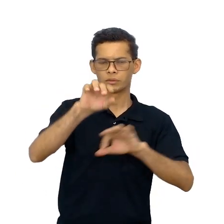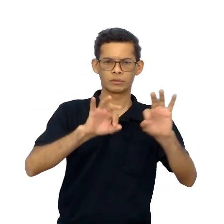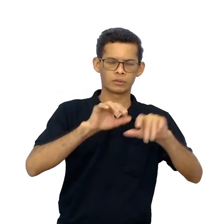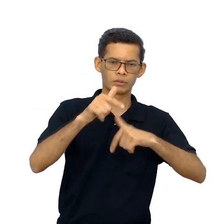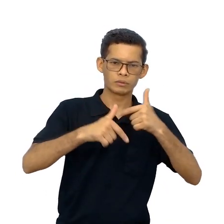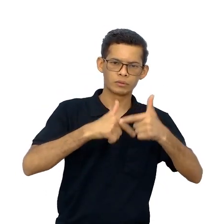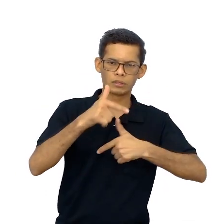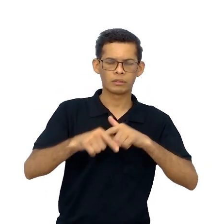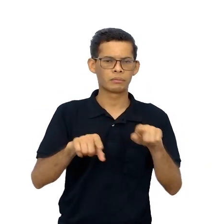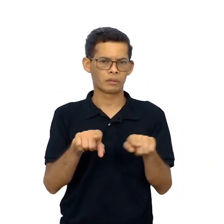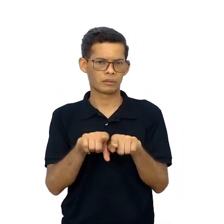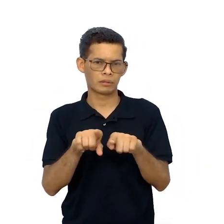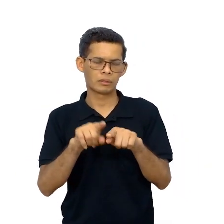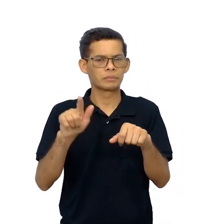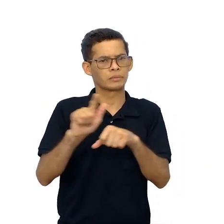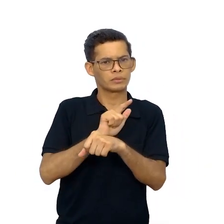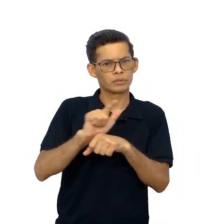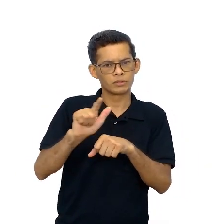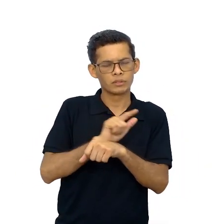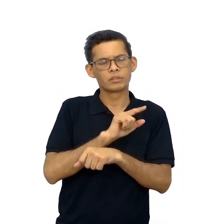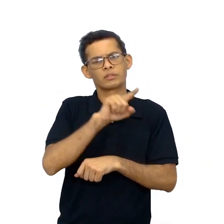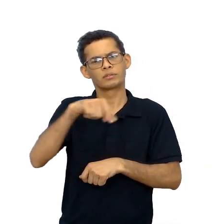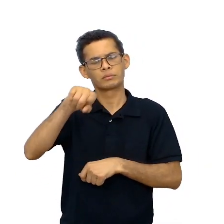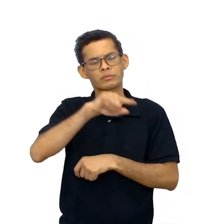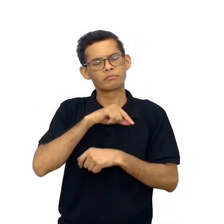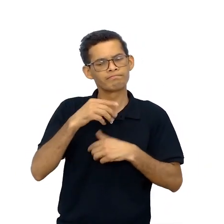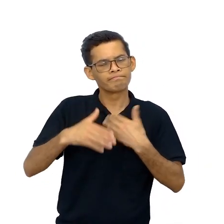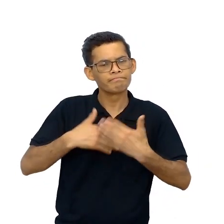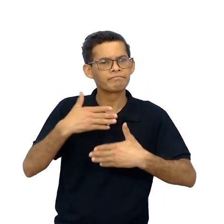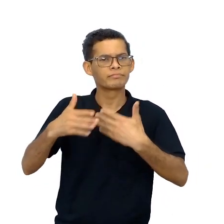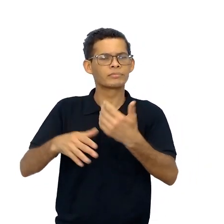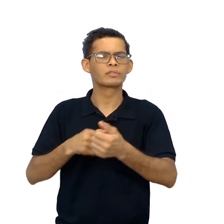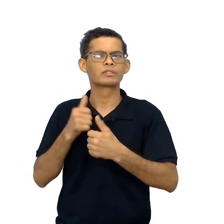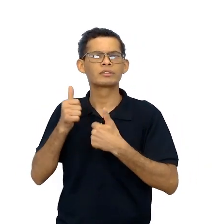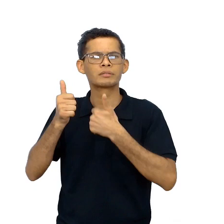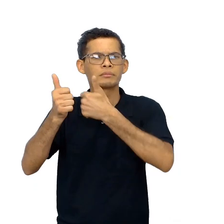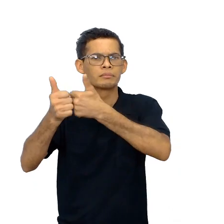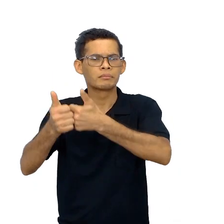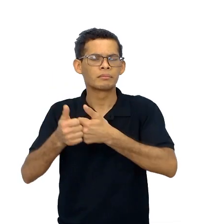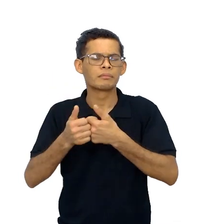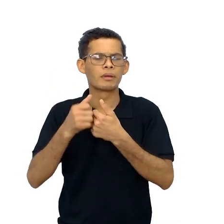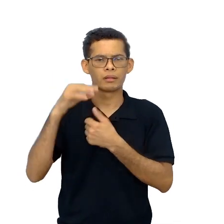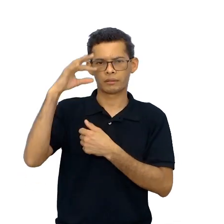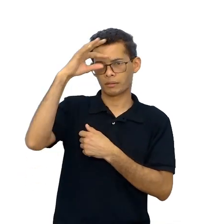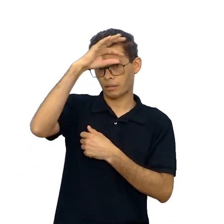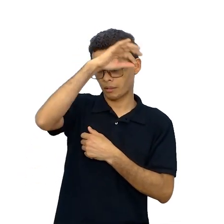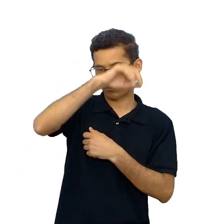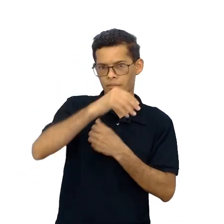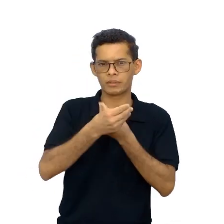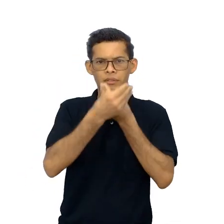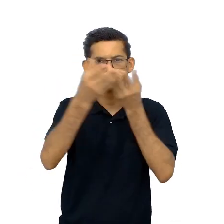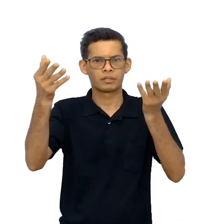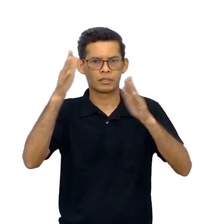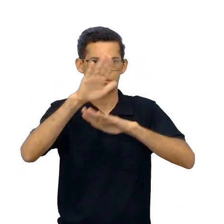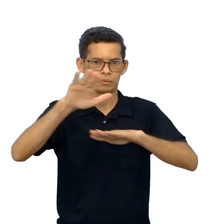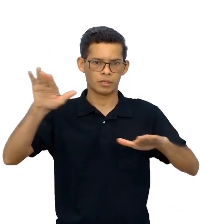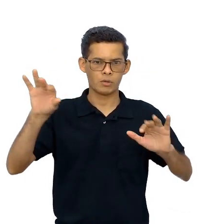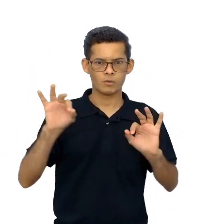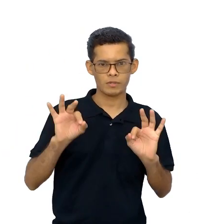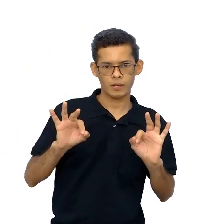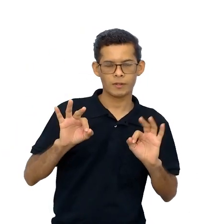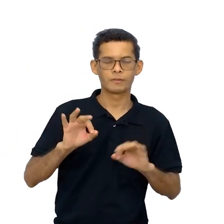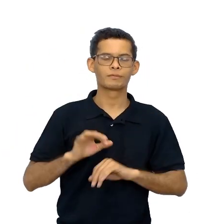gestores e vocês, professores, para que fiquem mais próximos, né, das dificuldades de aprendizagem dos vossos estudantes, tá